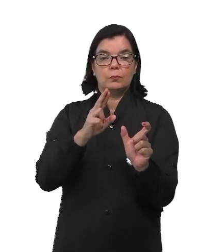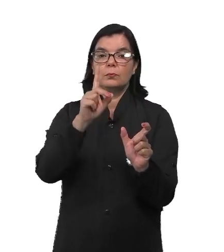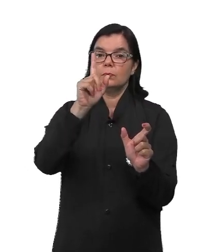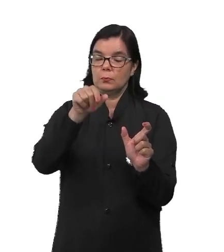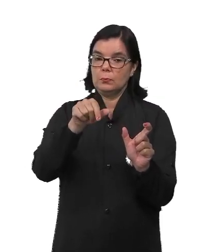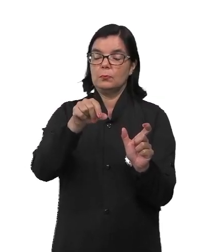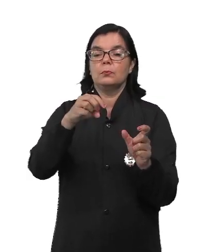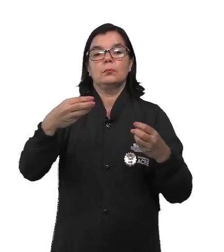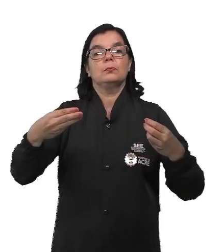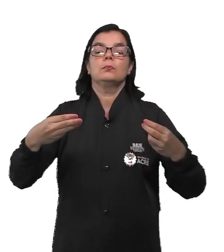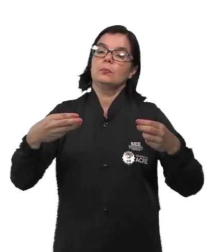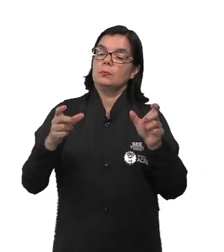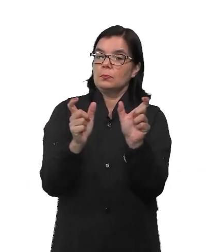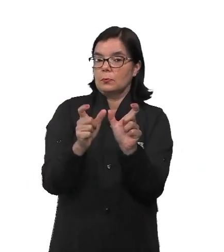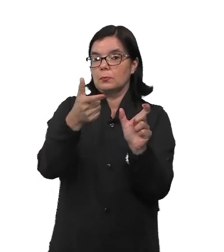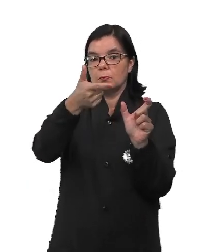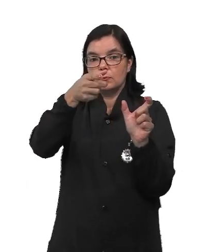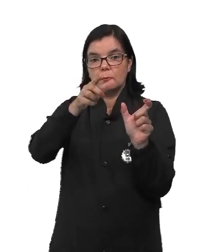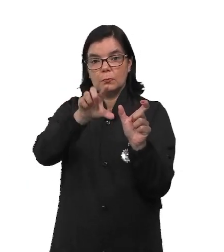mediana.